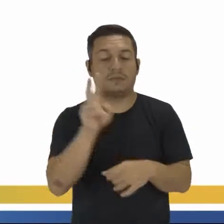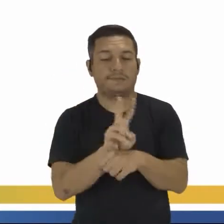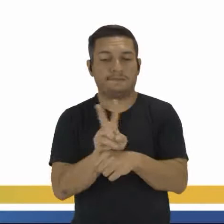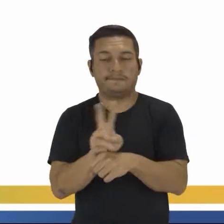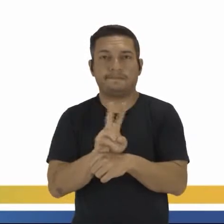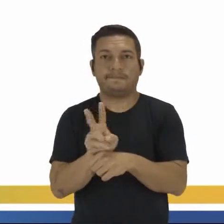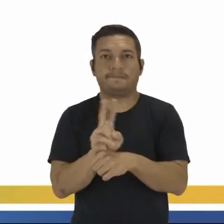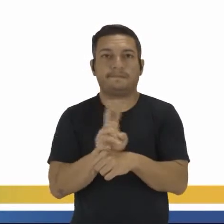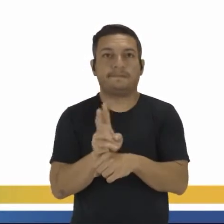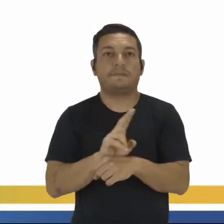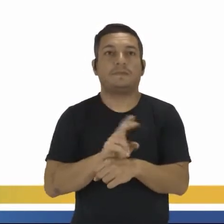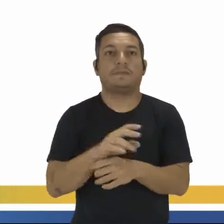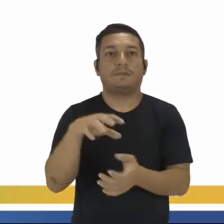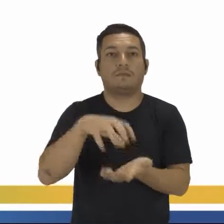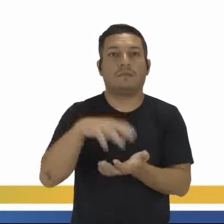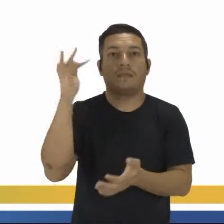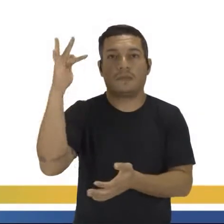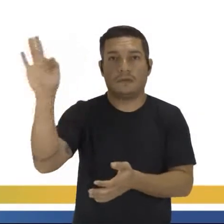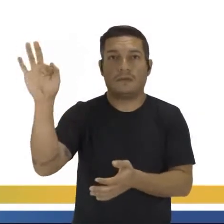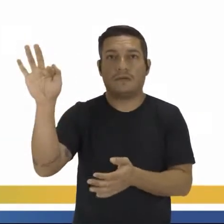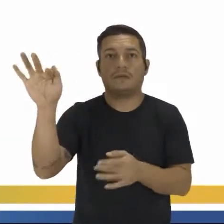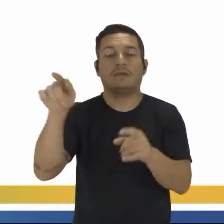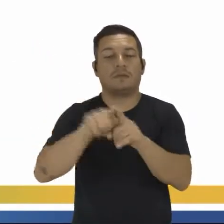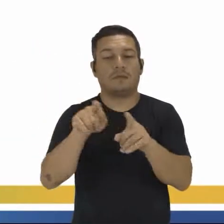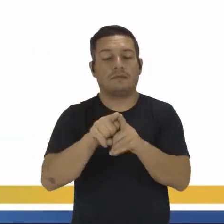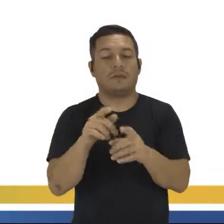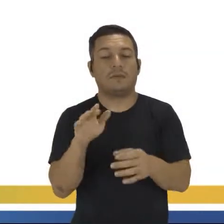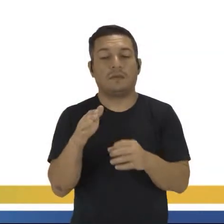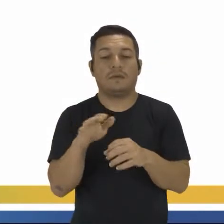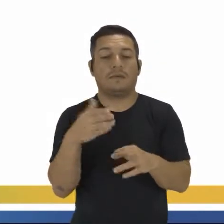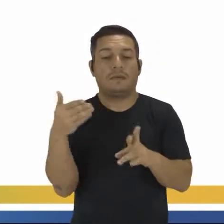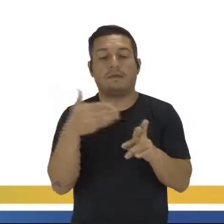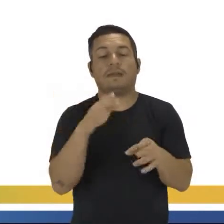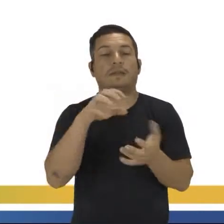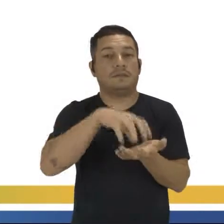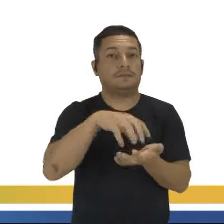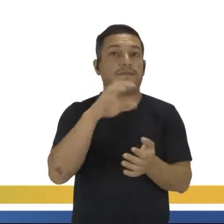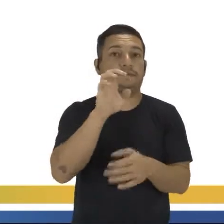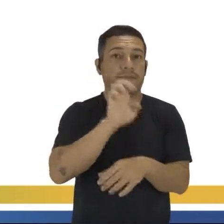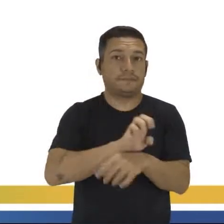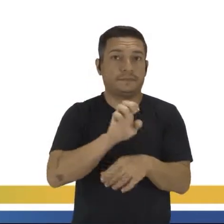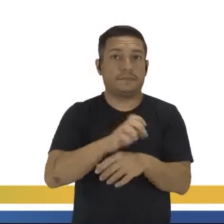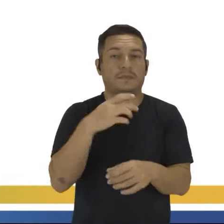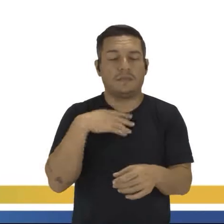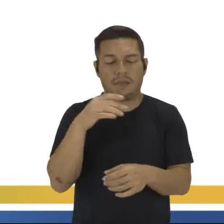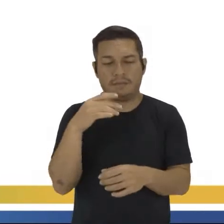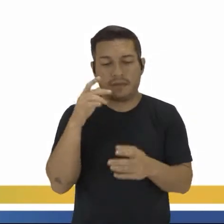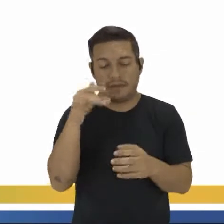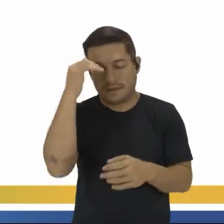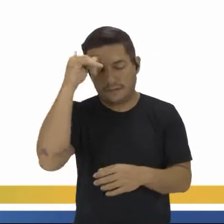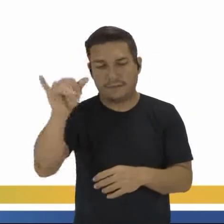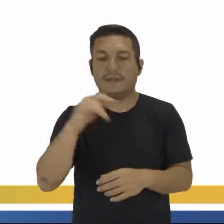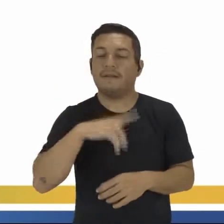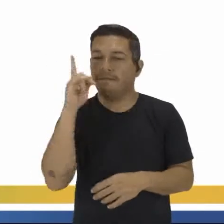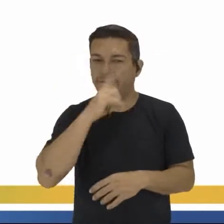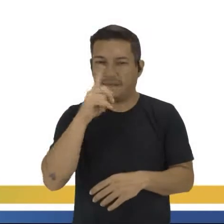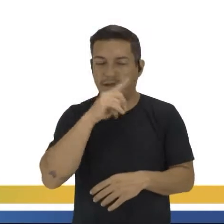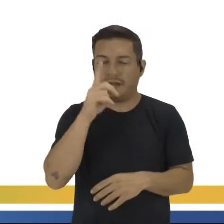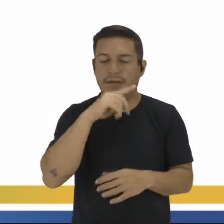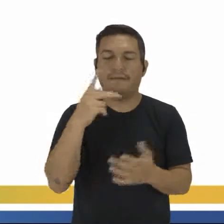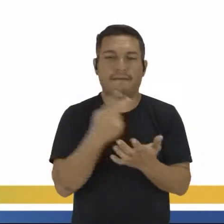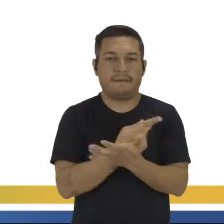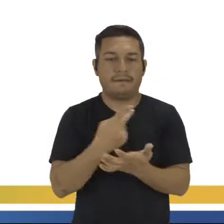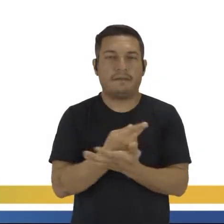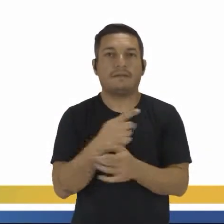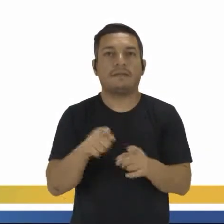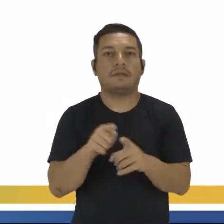pelo Executivo Federal sobre os executivos estatais, com vistas a coibir os abusos por parte de governadores e autarquias